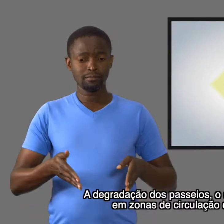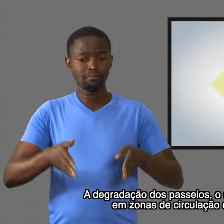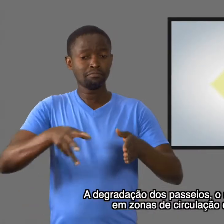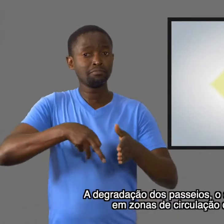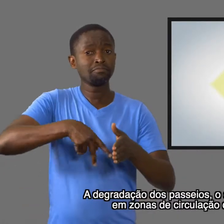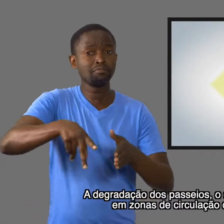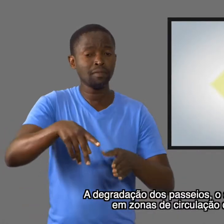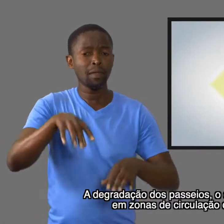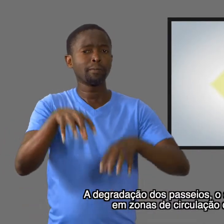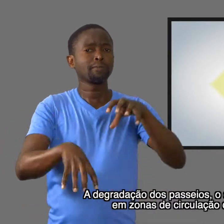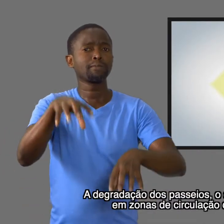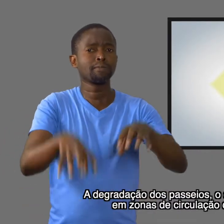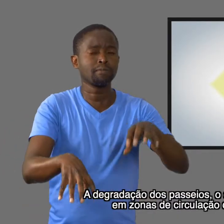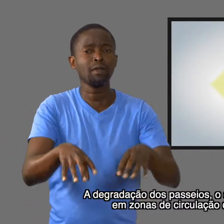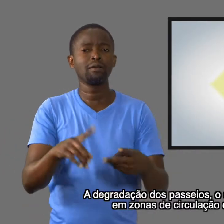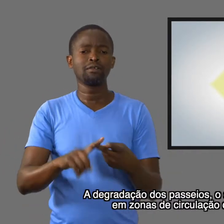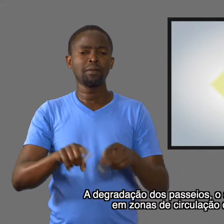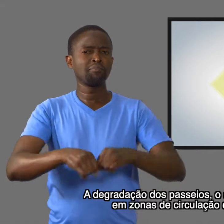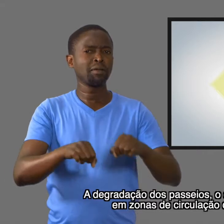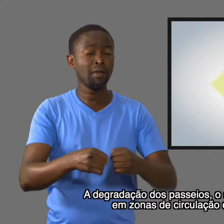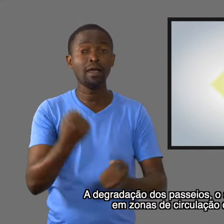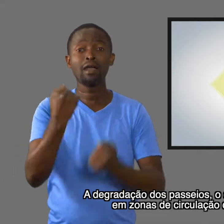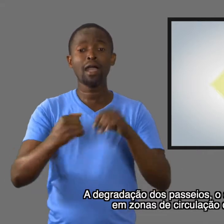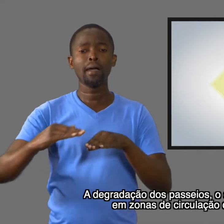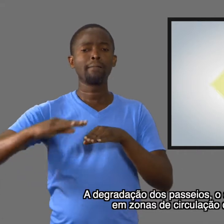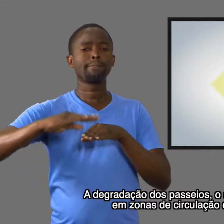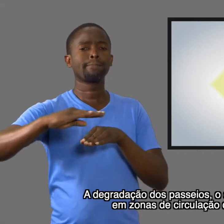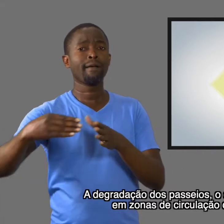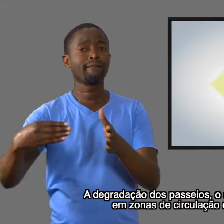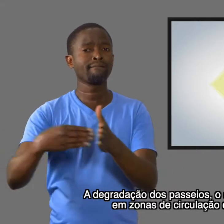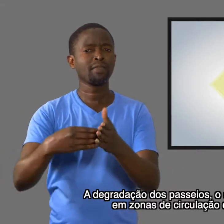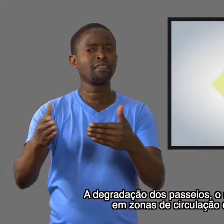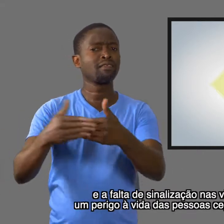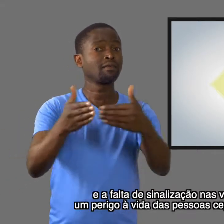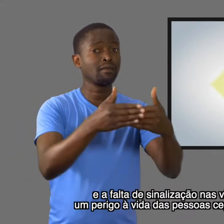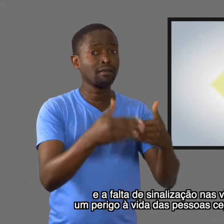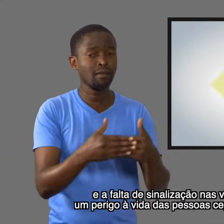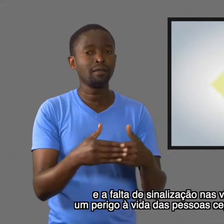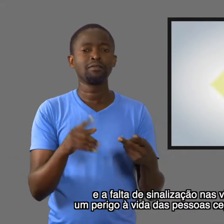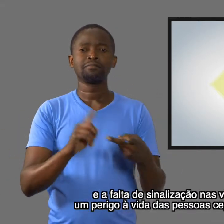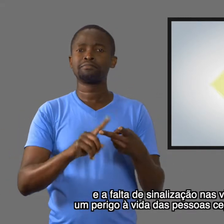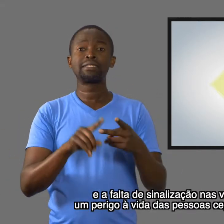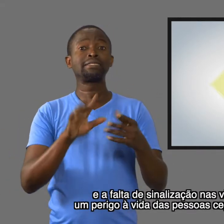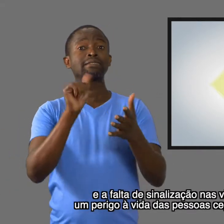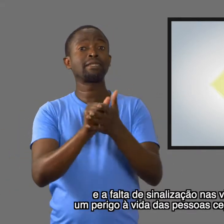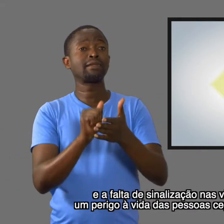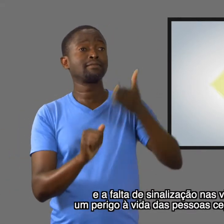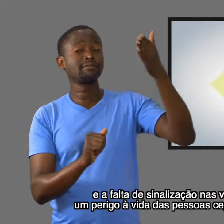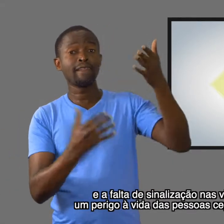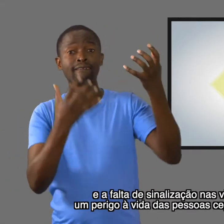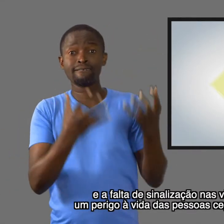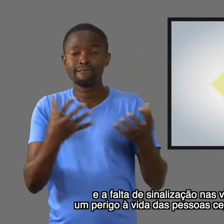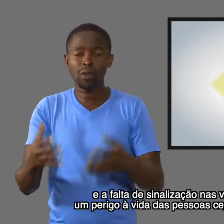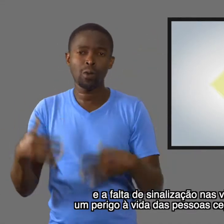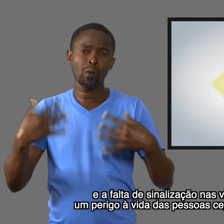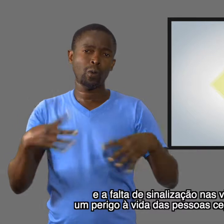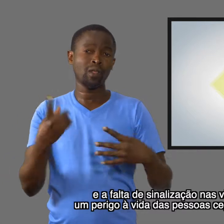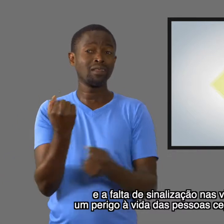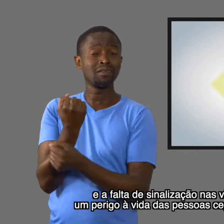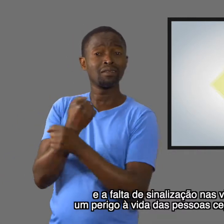a degradação dos passeios o estacionamento e zonas de circulação dos peões a falta de sinalização nas vias